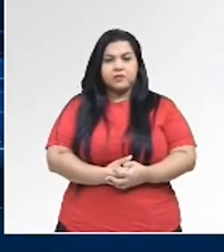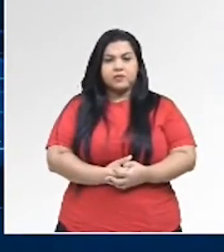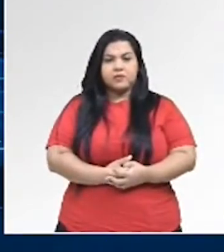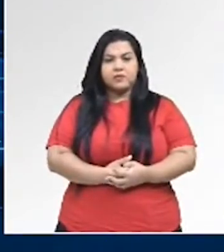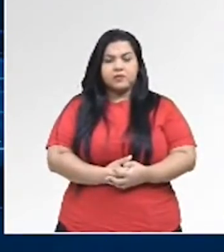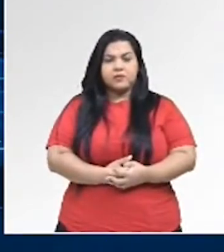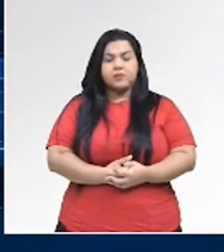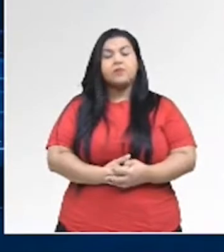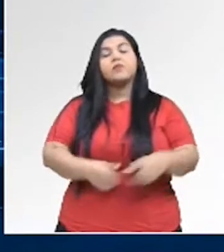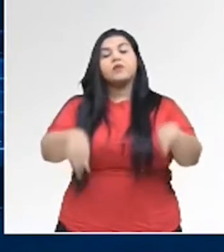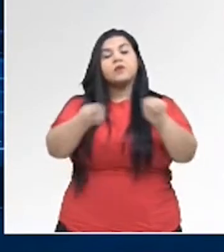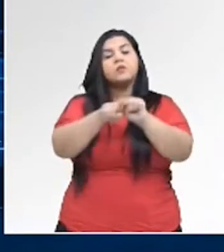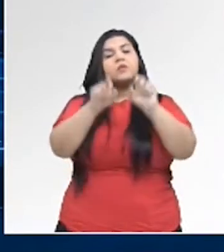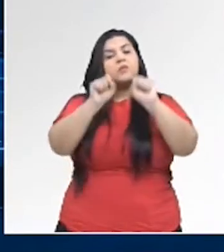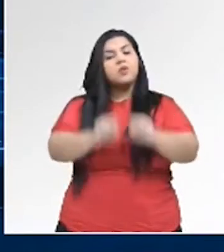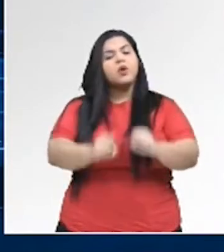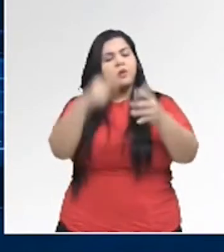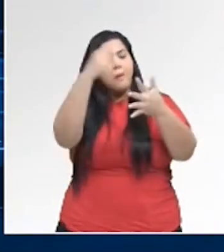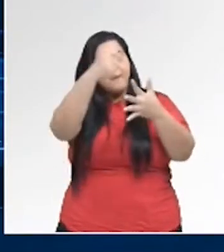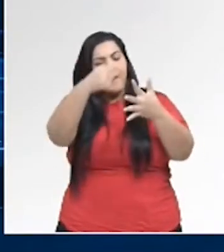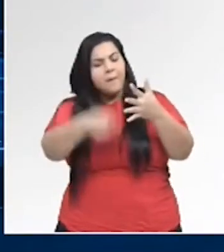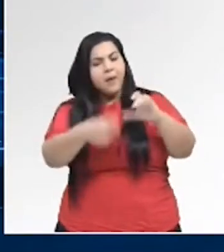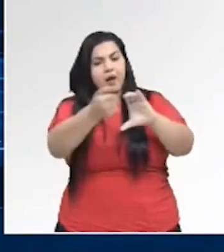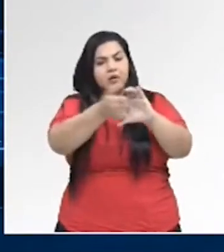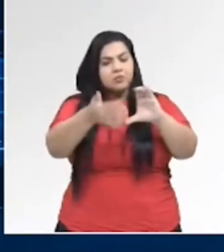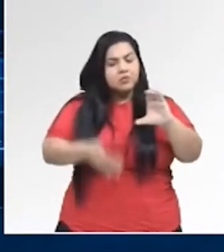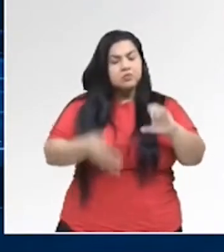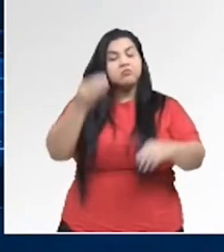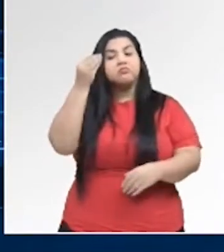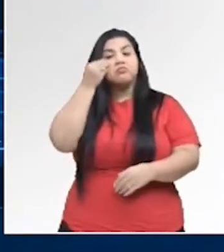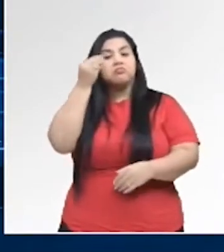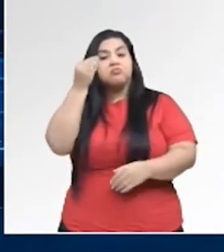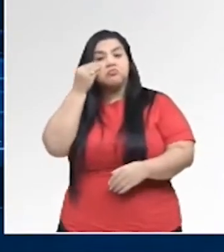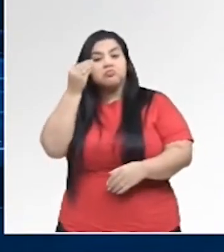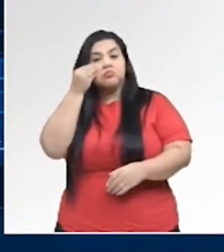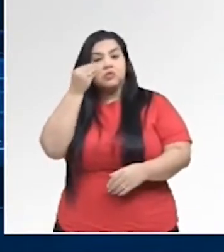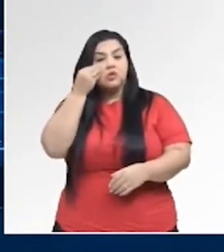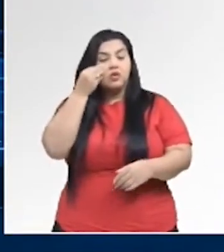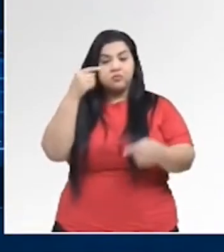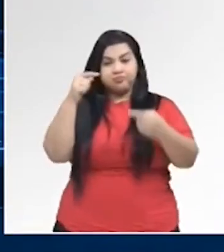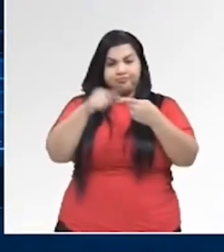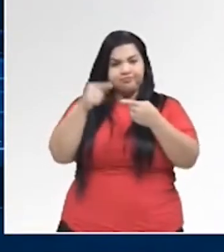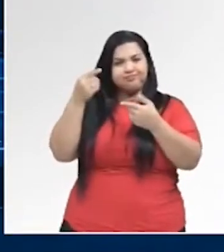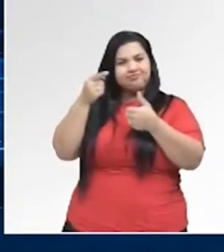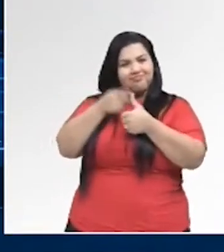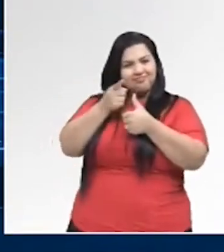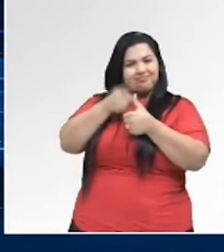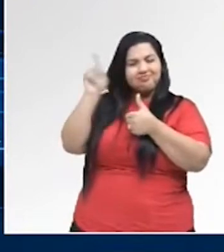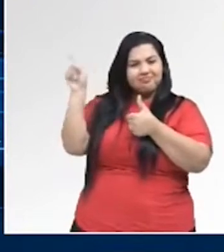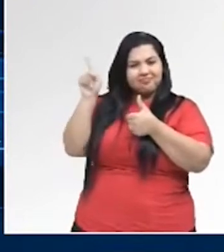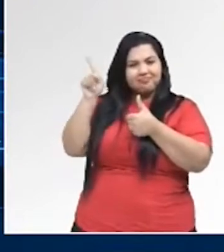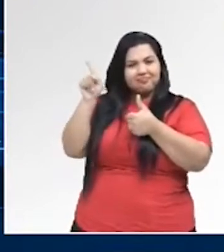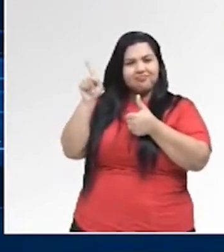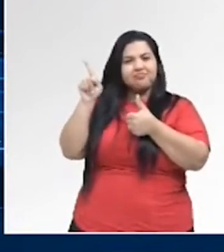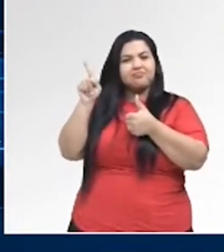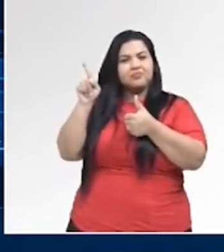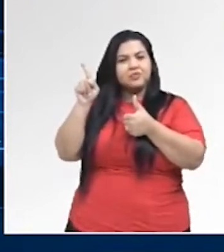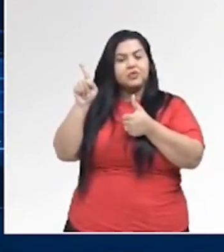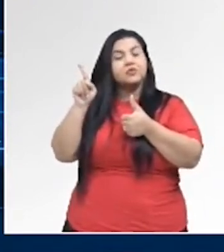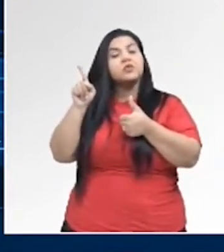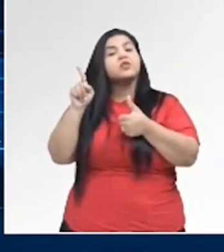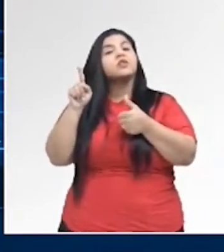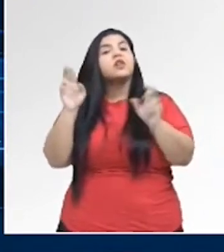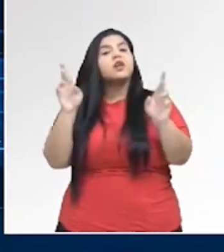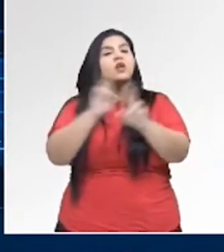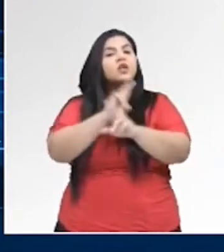Gente, podemos observar aí as características do texto literário, a ficcionalidade em que ele apresenta, né? Ele está